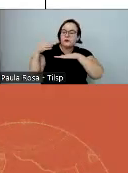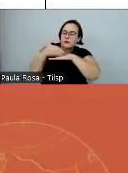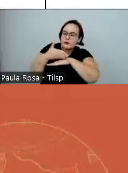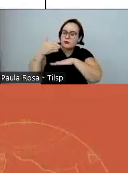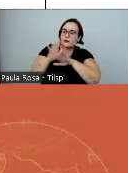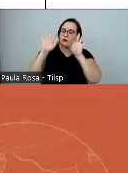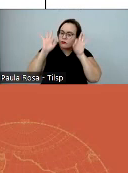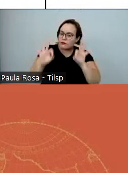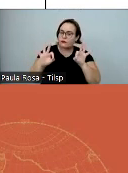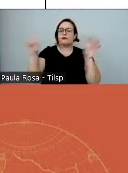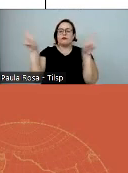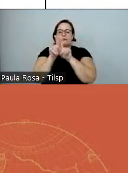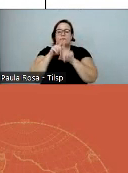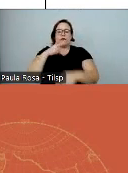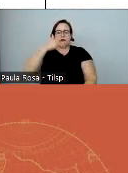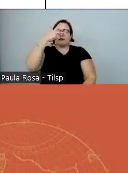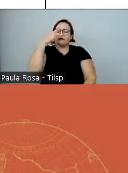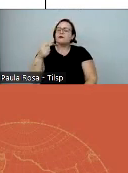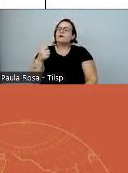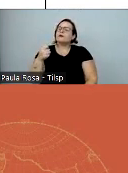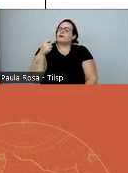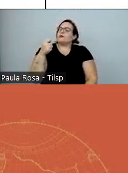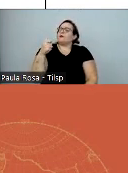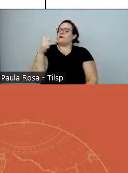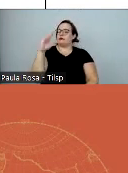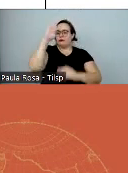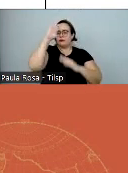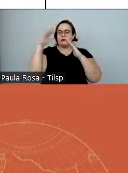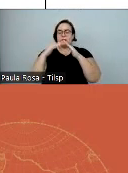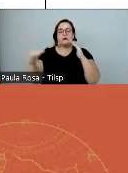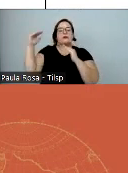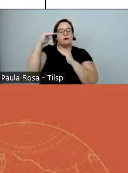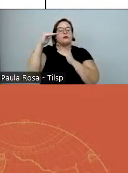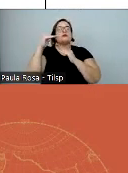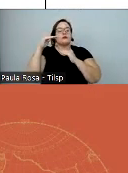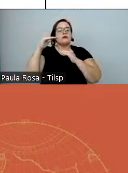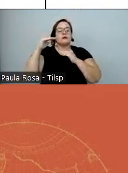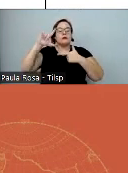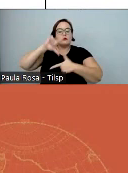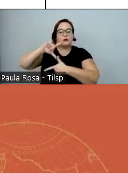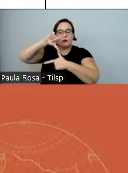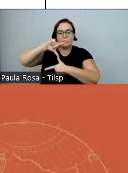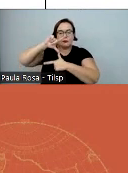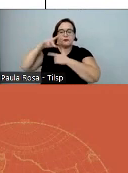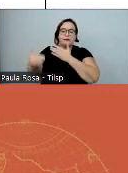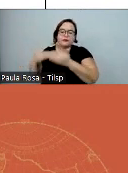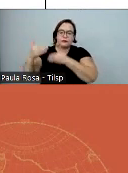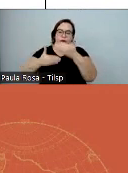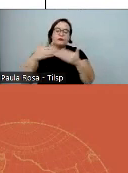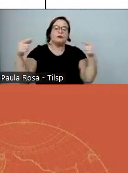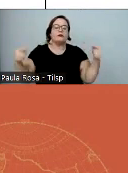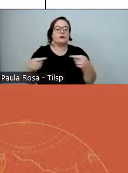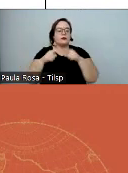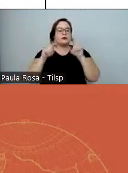e eu diria que até quase majoritária da América Latina nesse processo isso tem a ver com a tomada de